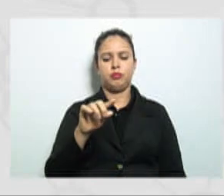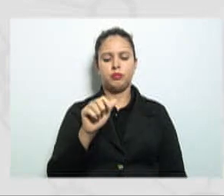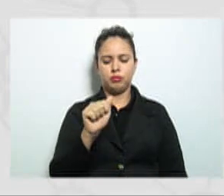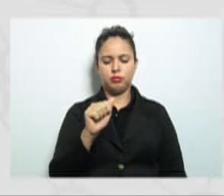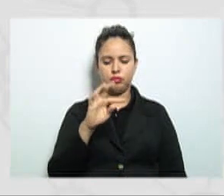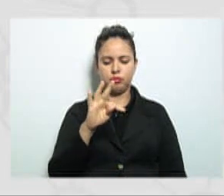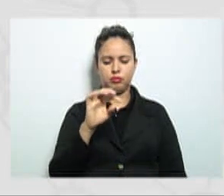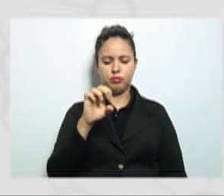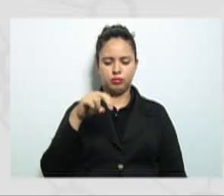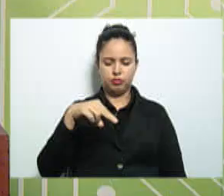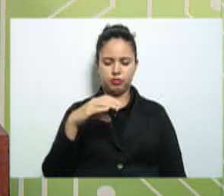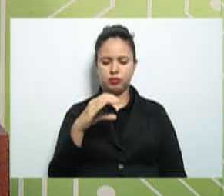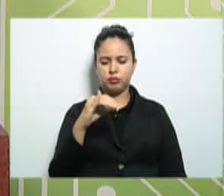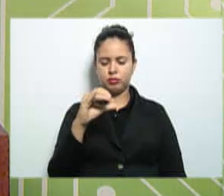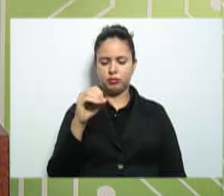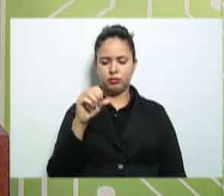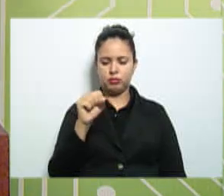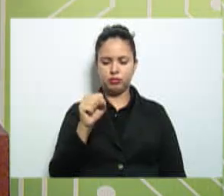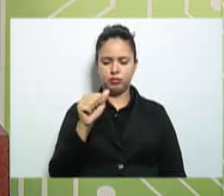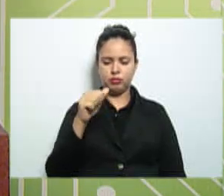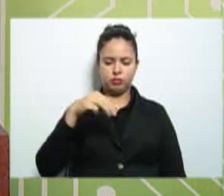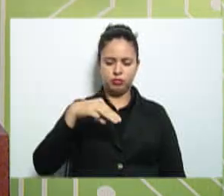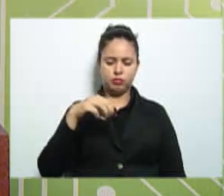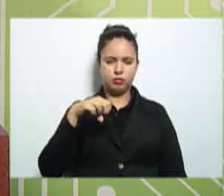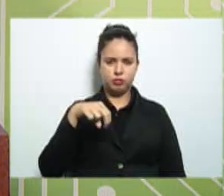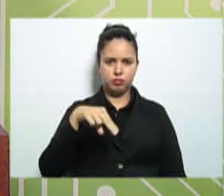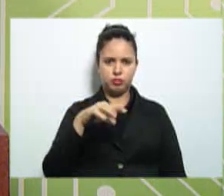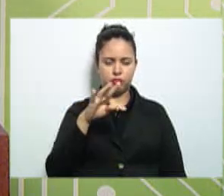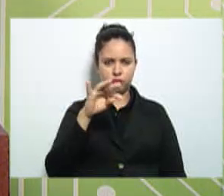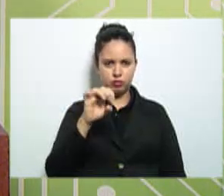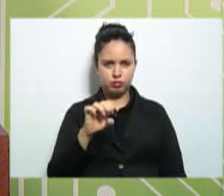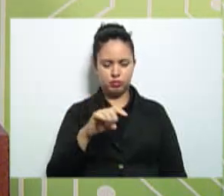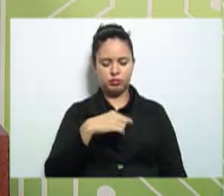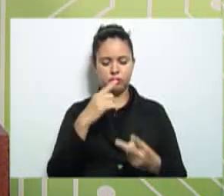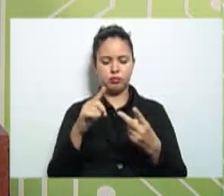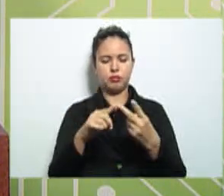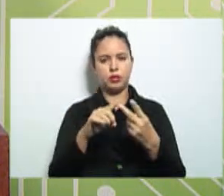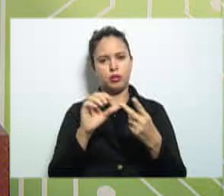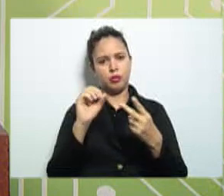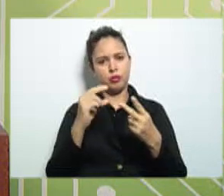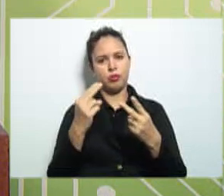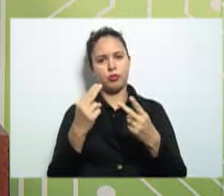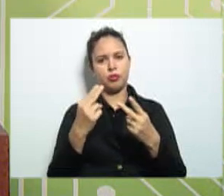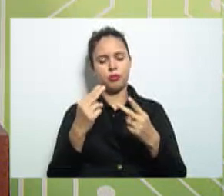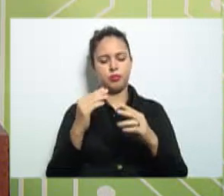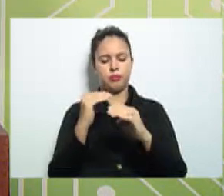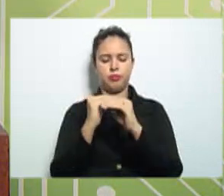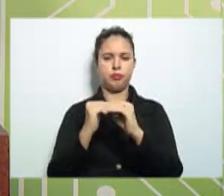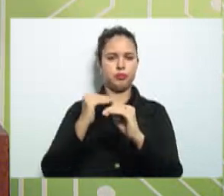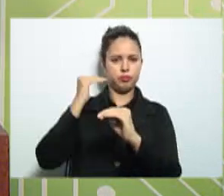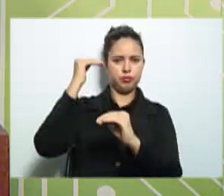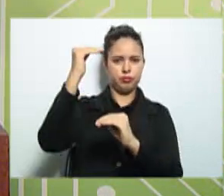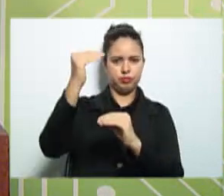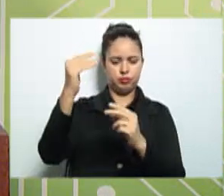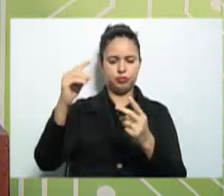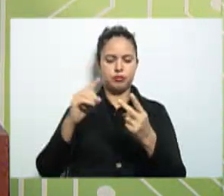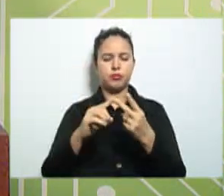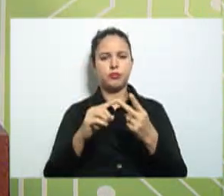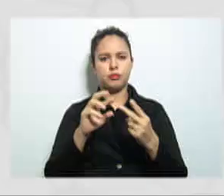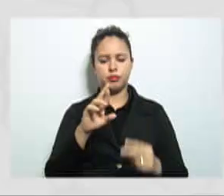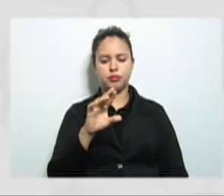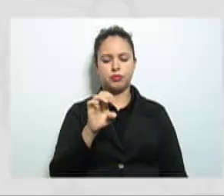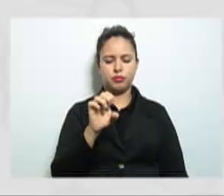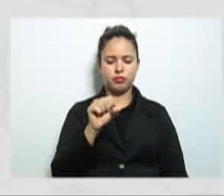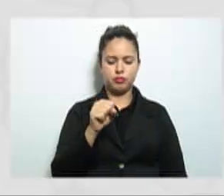Se eu estou escrevendo para quem ocupa um cargo superior ao meu, o meu fecho vai ser respeitosamente. Eu coloco o meu nome,